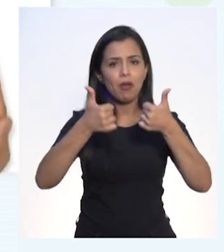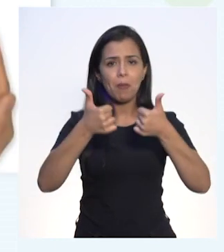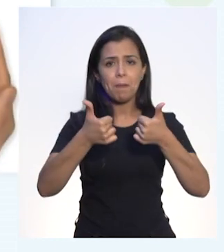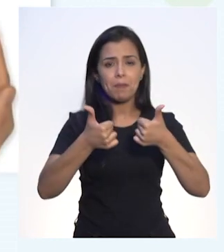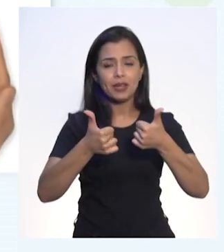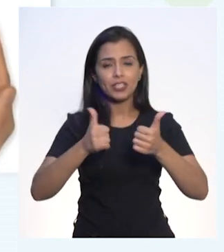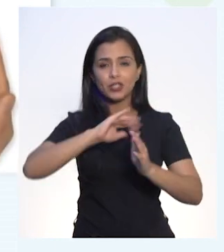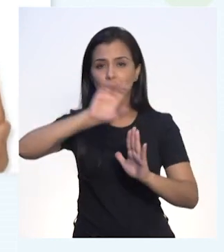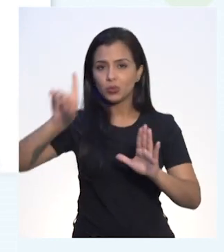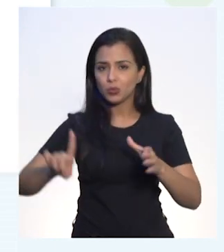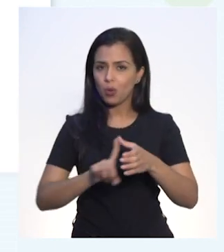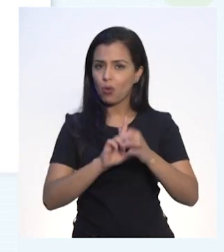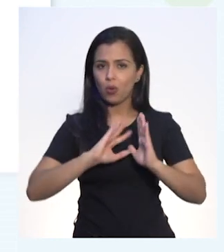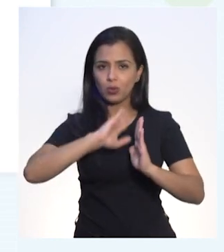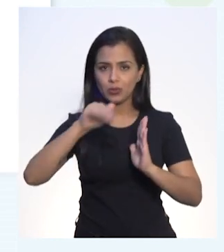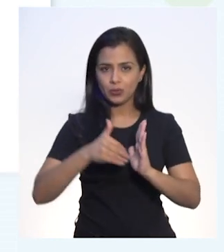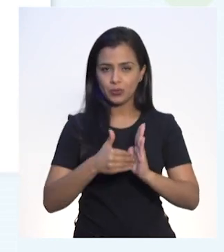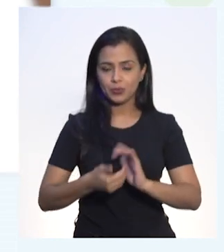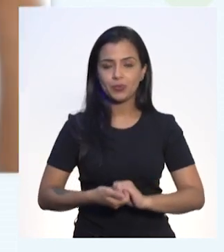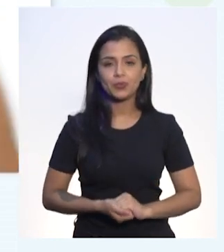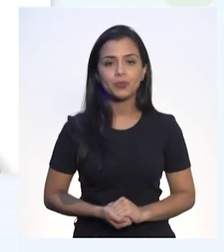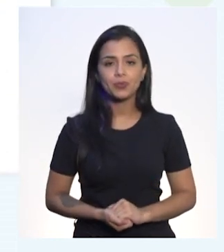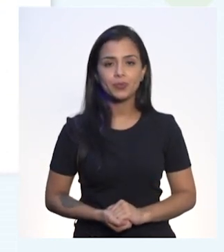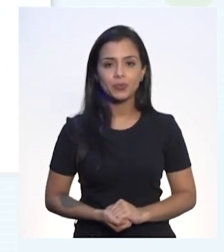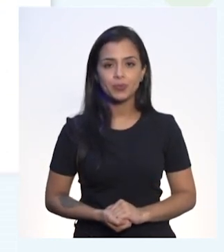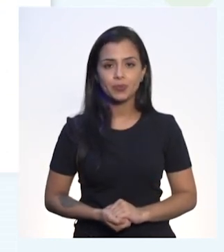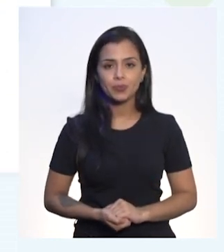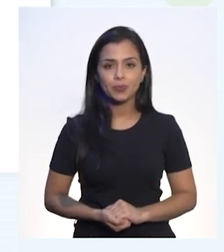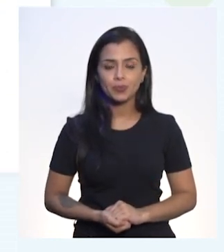deixar ninguém para trás.